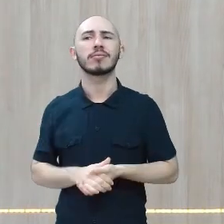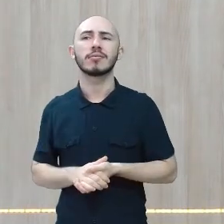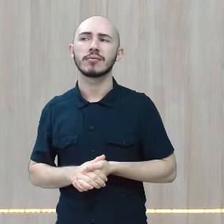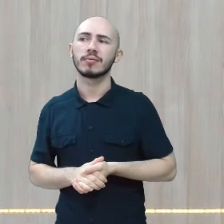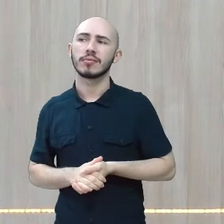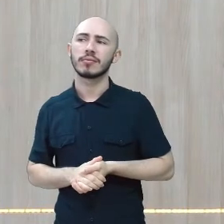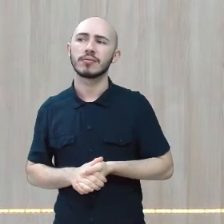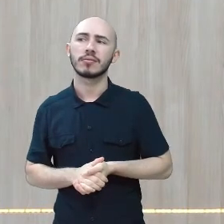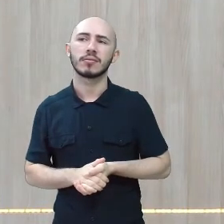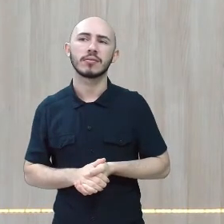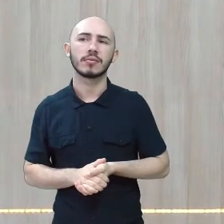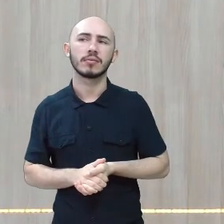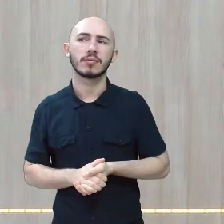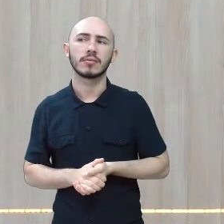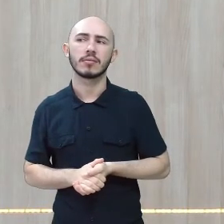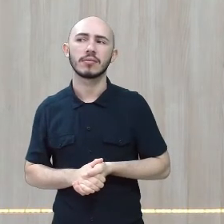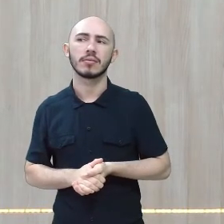não é?